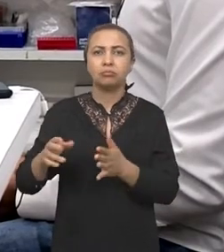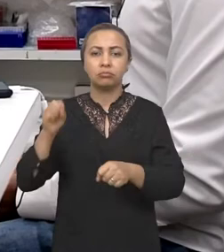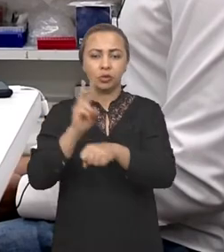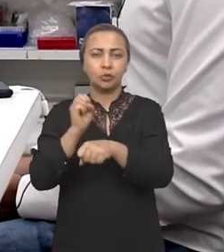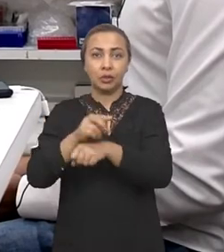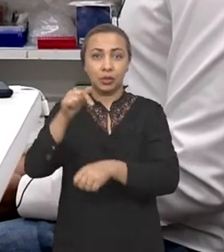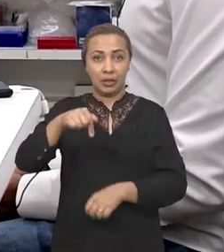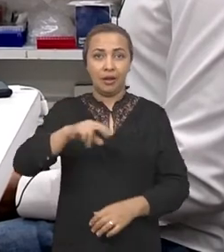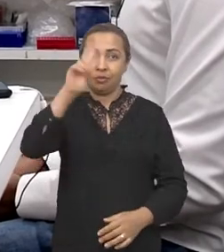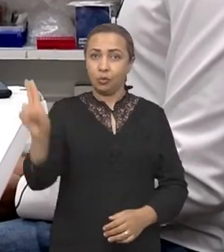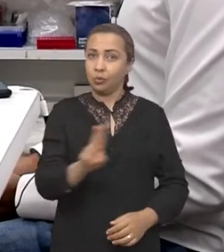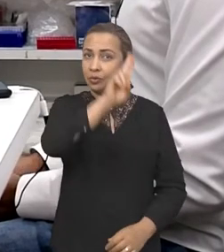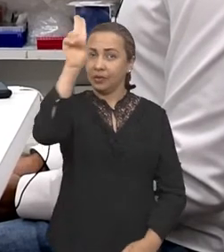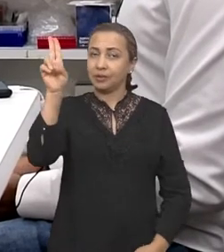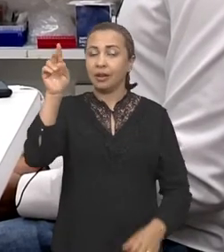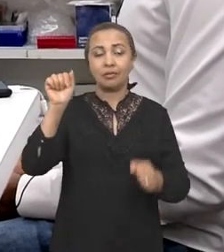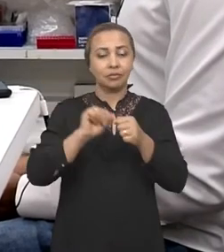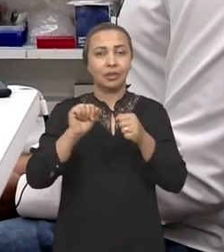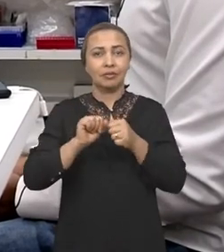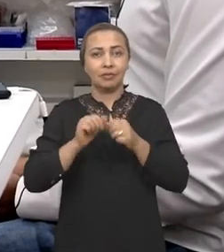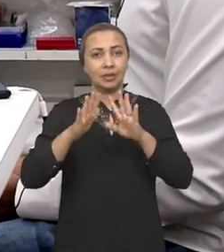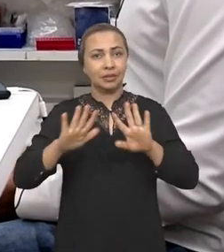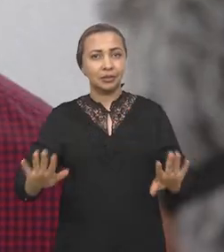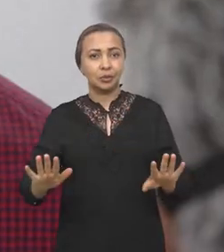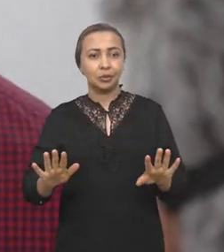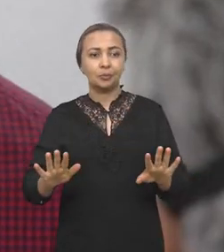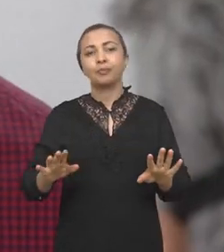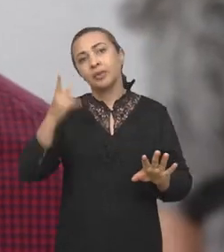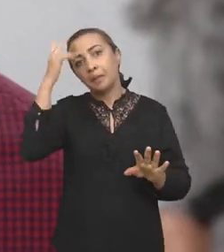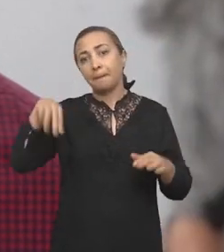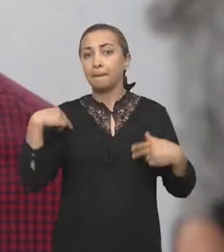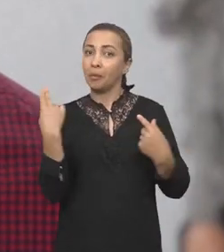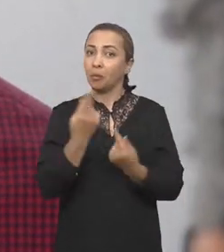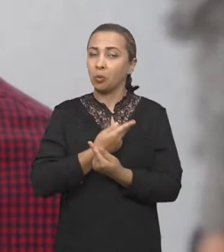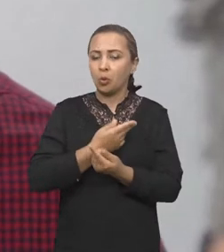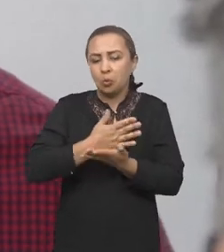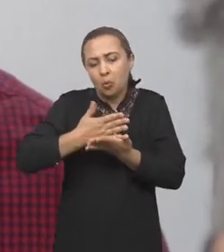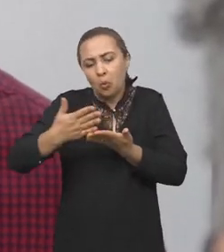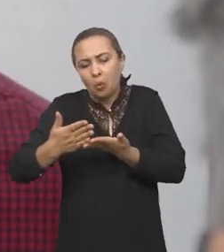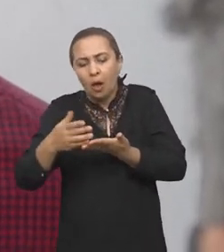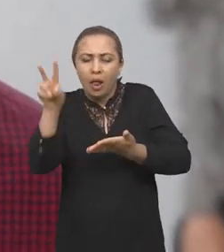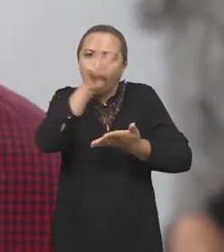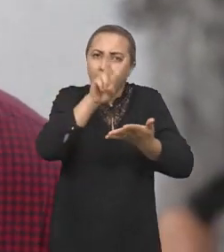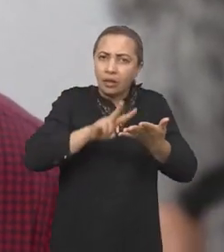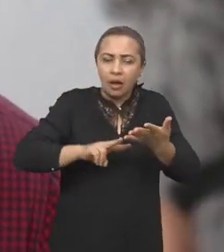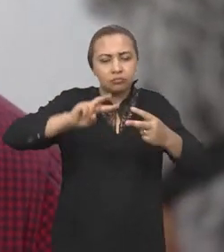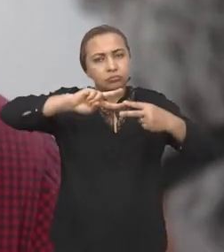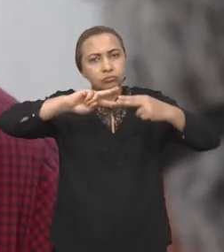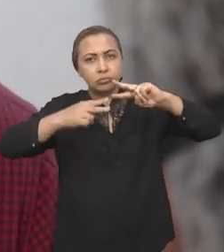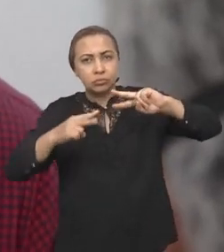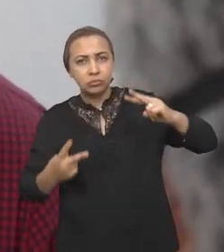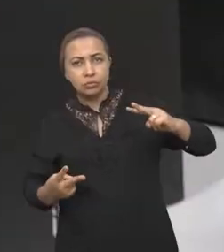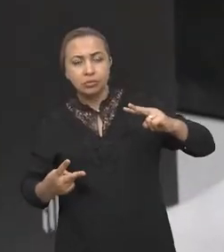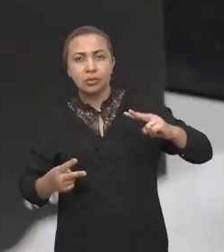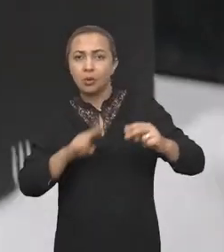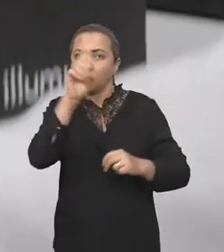vírus aqui na universidade, ele é feito de uma forma que a gente vai tentar ler o material genético